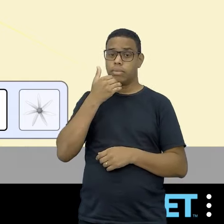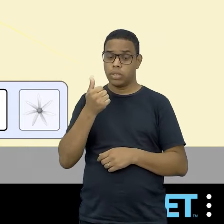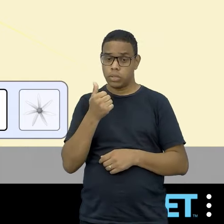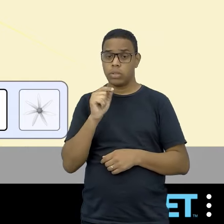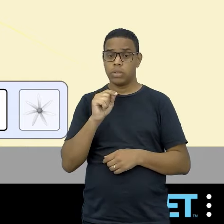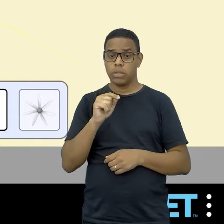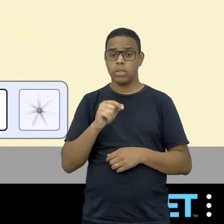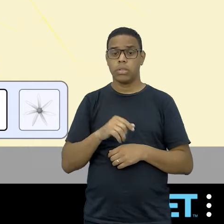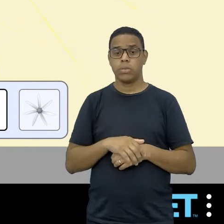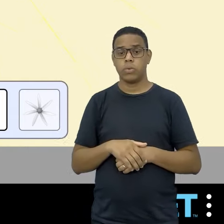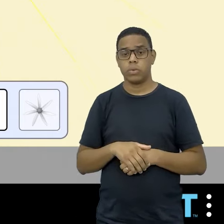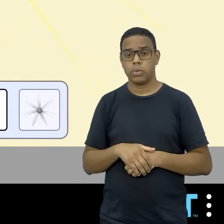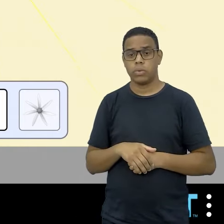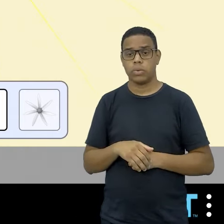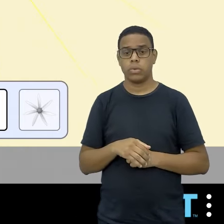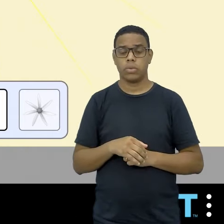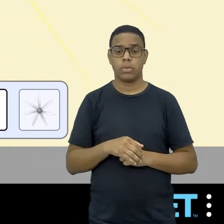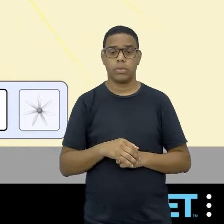fazer é ter